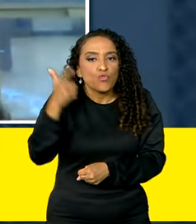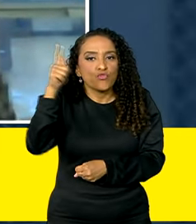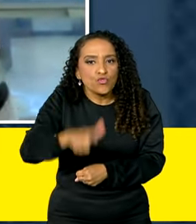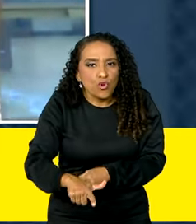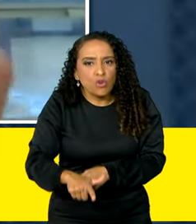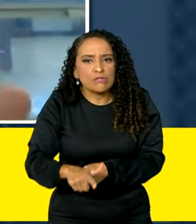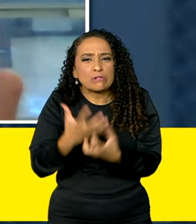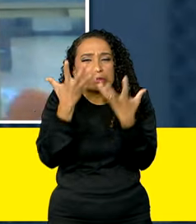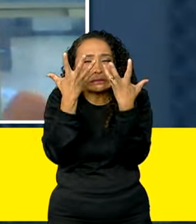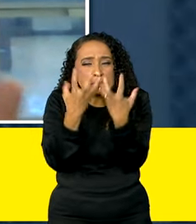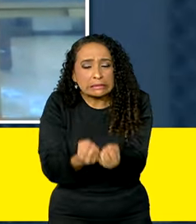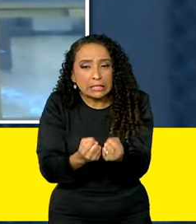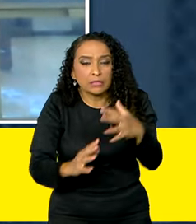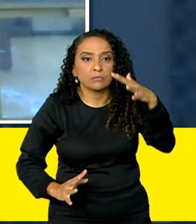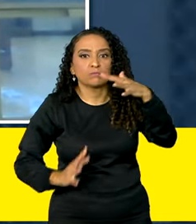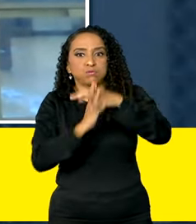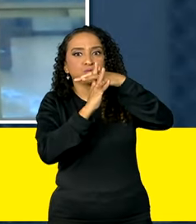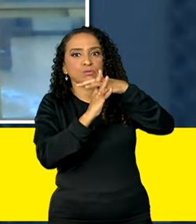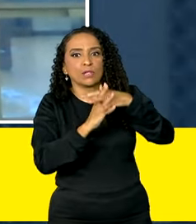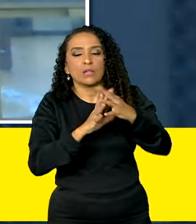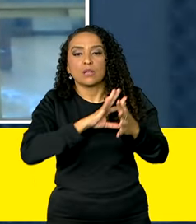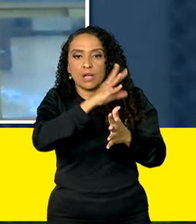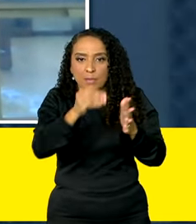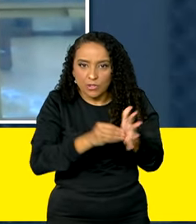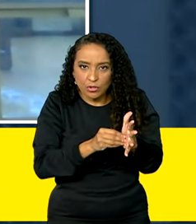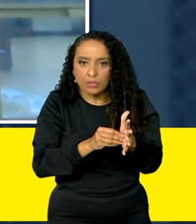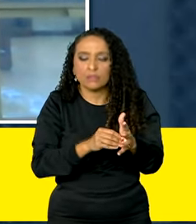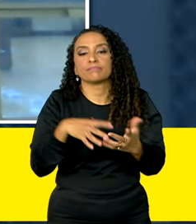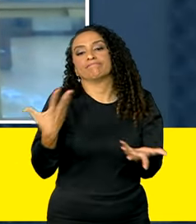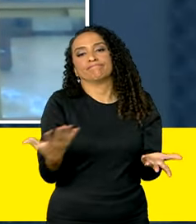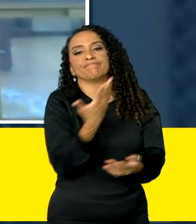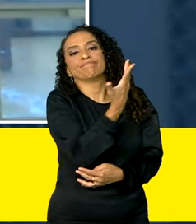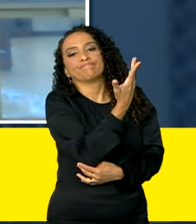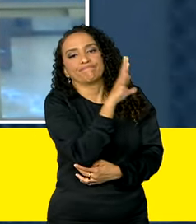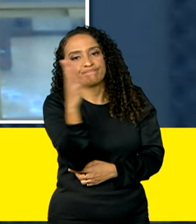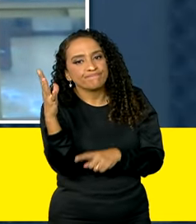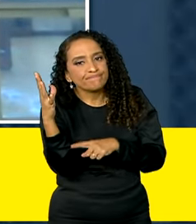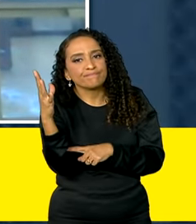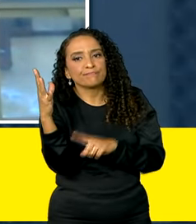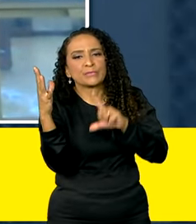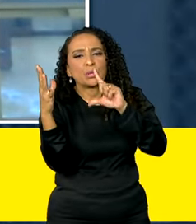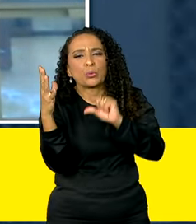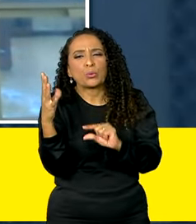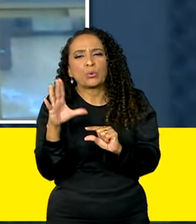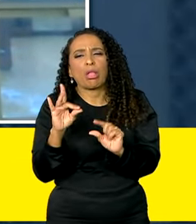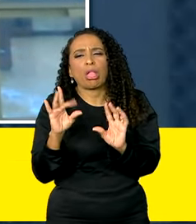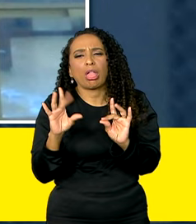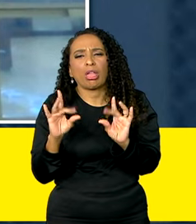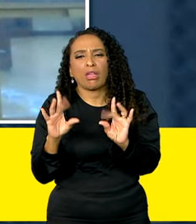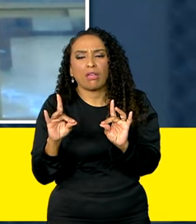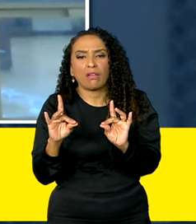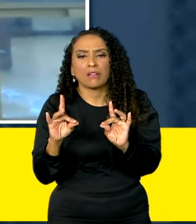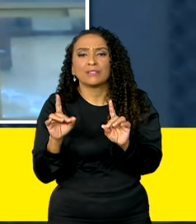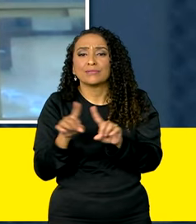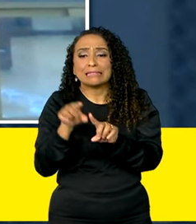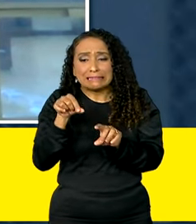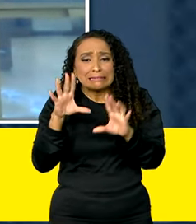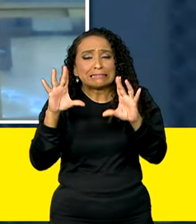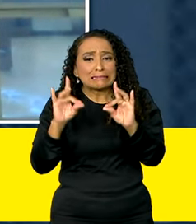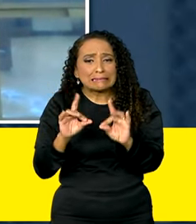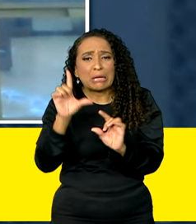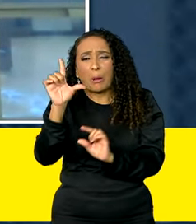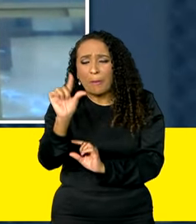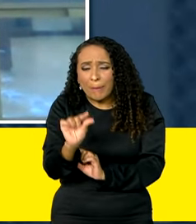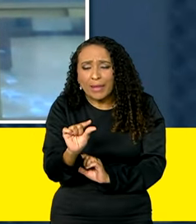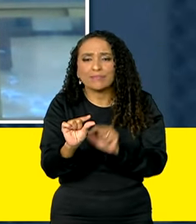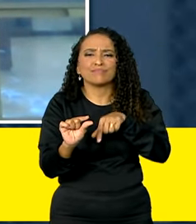de seca extrema na Amazônia, tornam a floresta menos úmida, e uma floresta menos úmida é